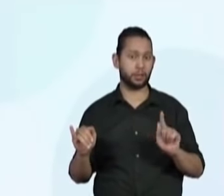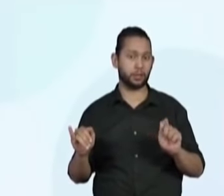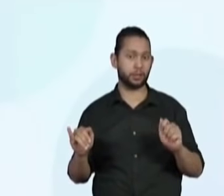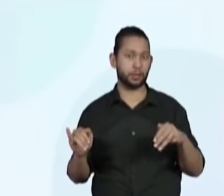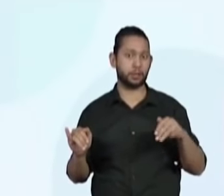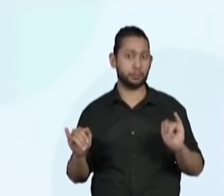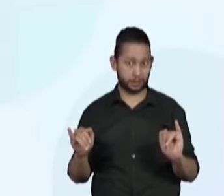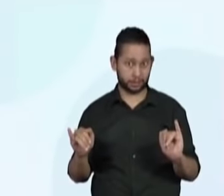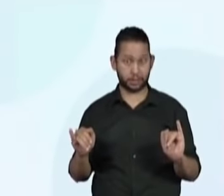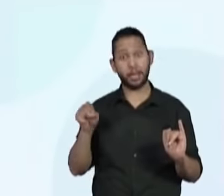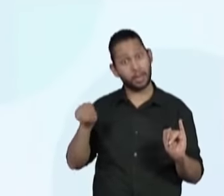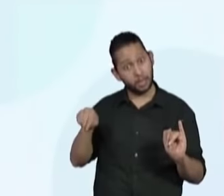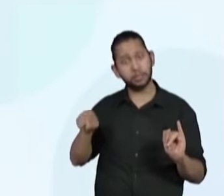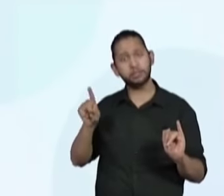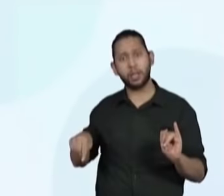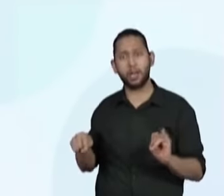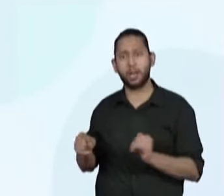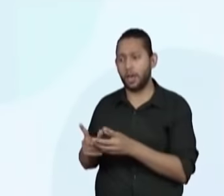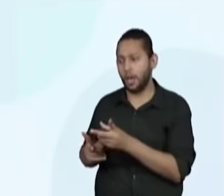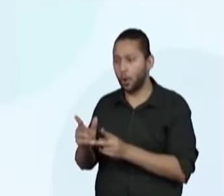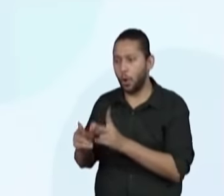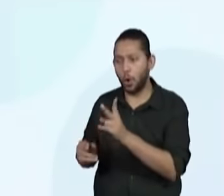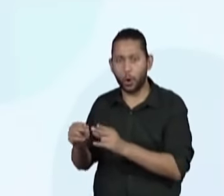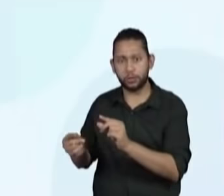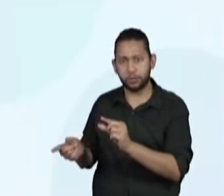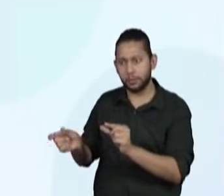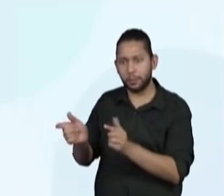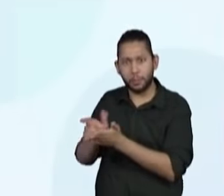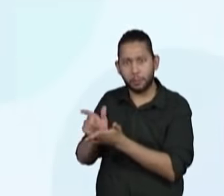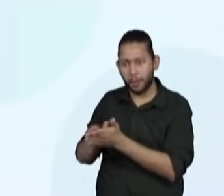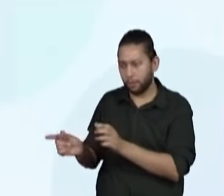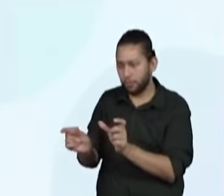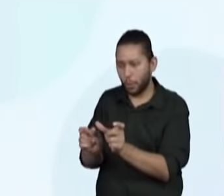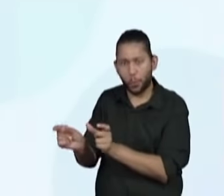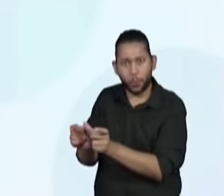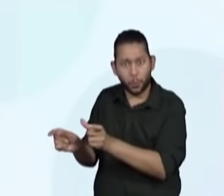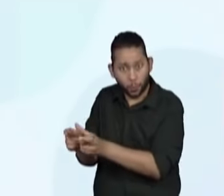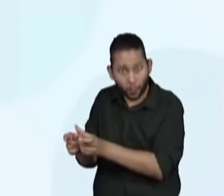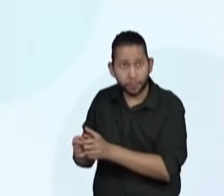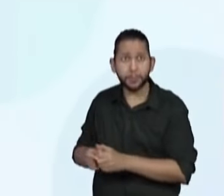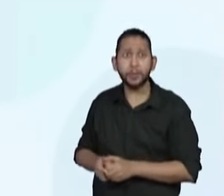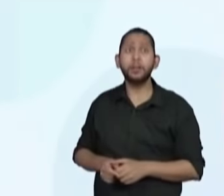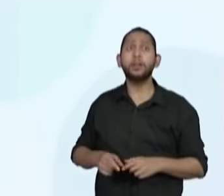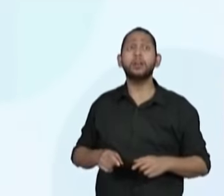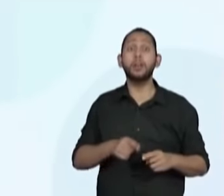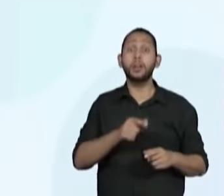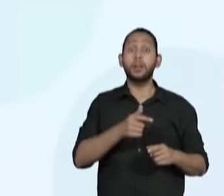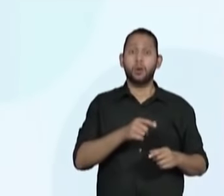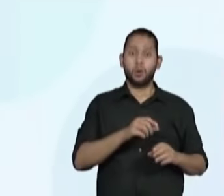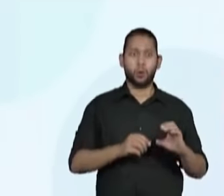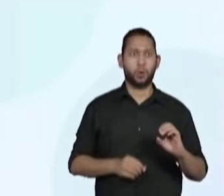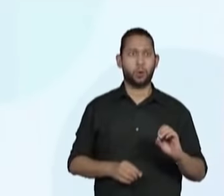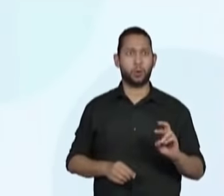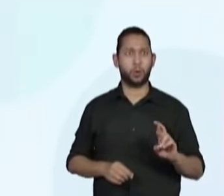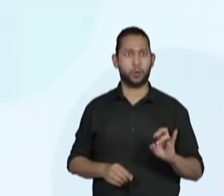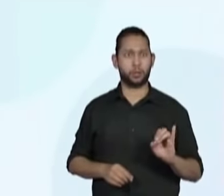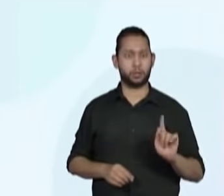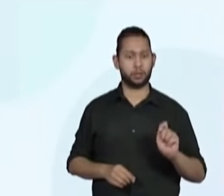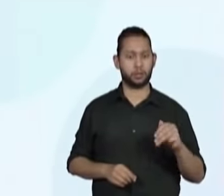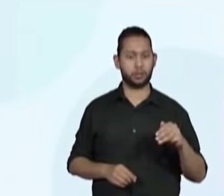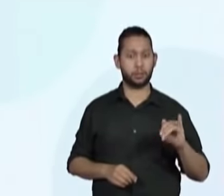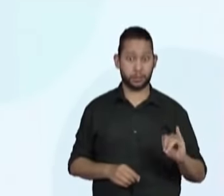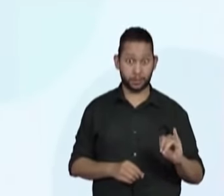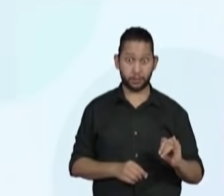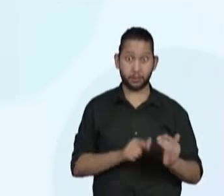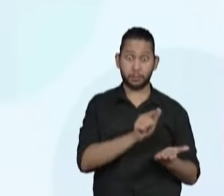fazer recortes, né, geometrizados em papel, tá? E a gente tem também, né, para